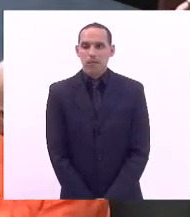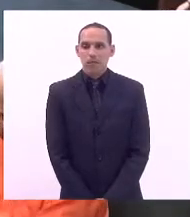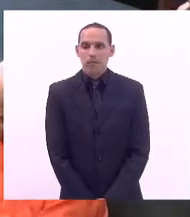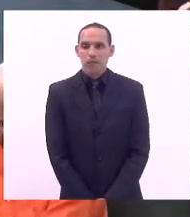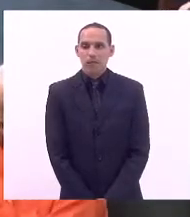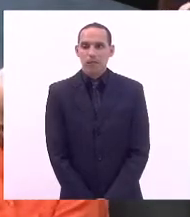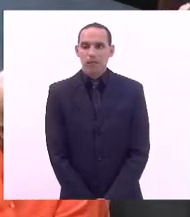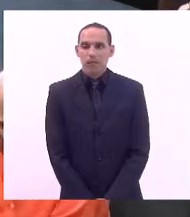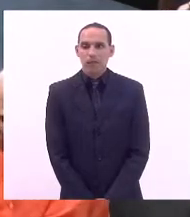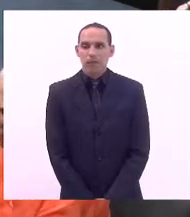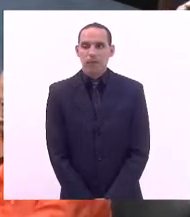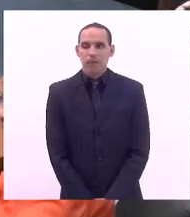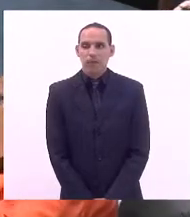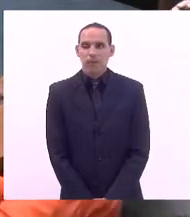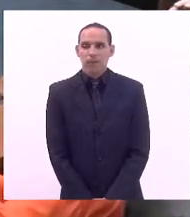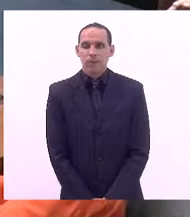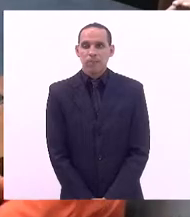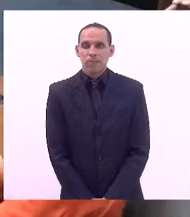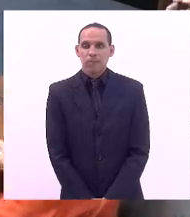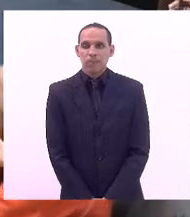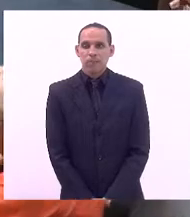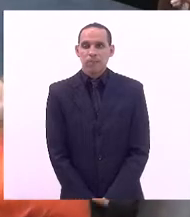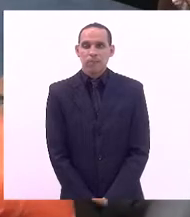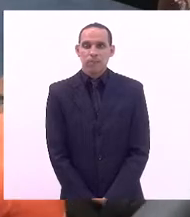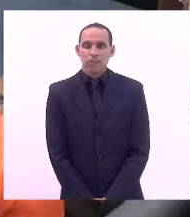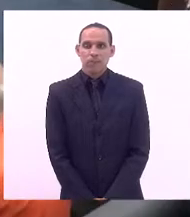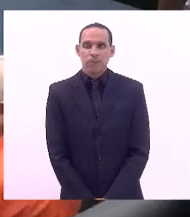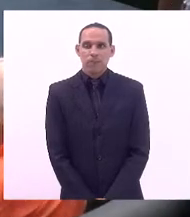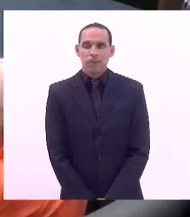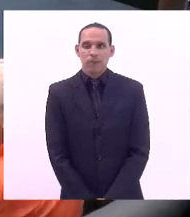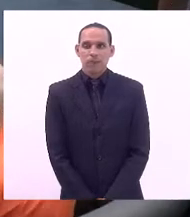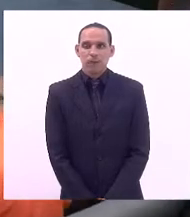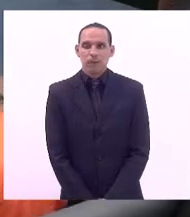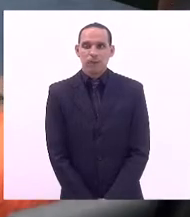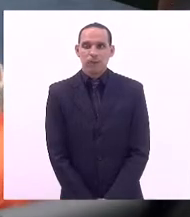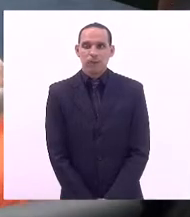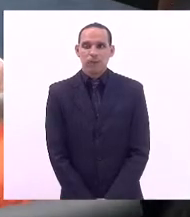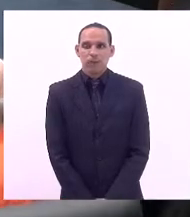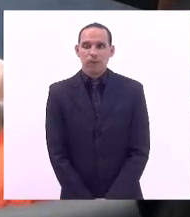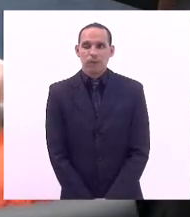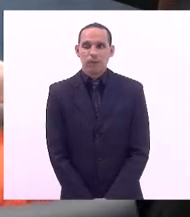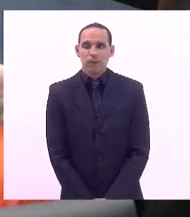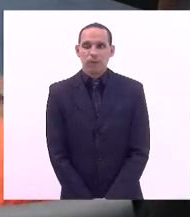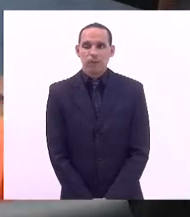E aí E aí